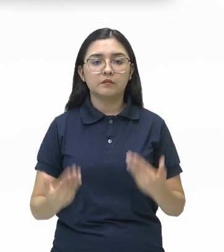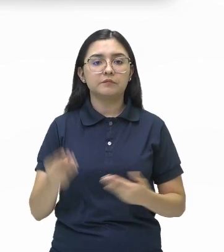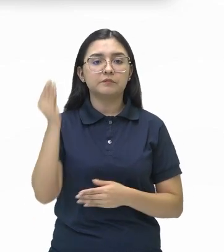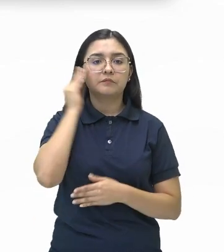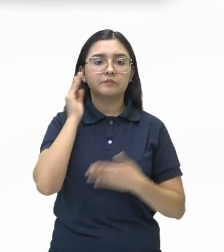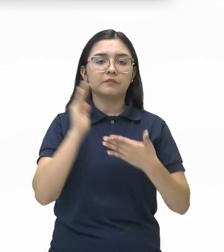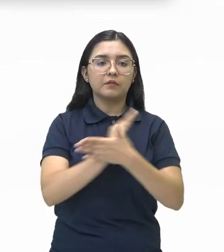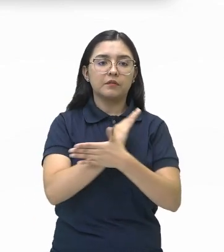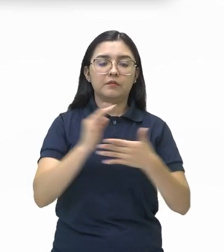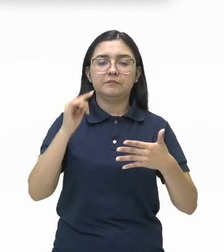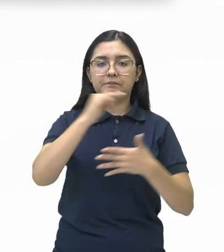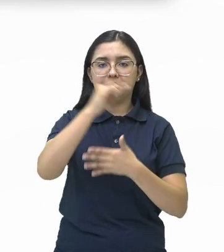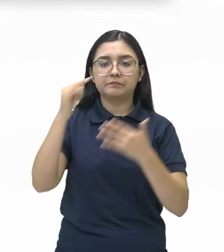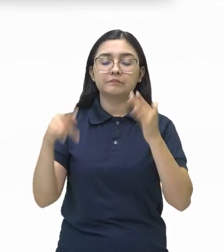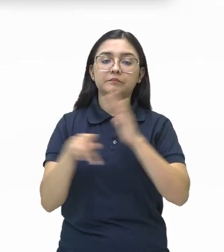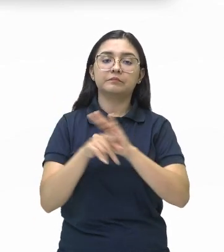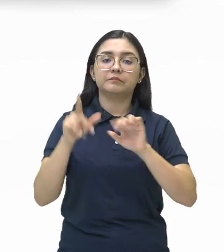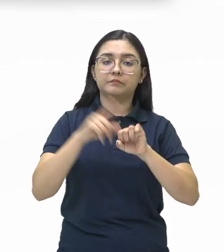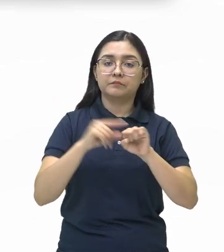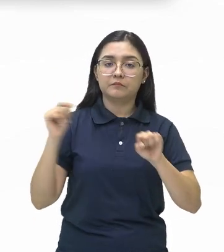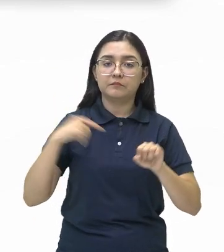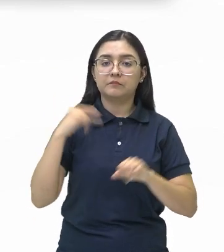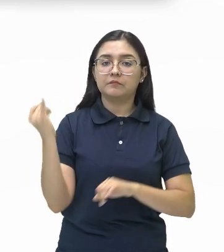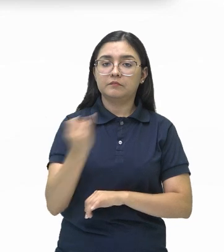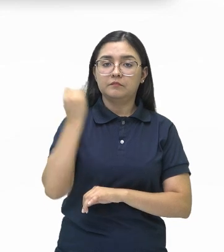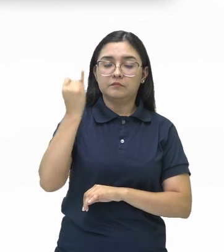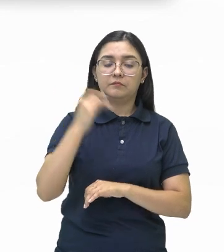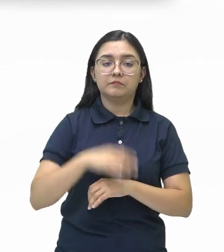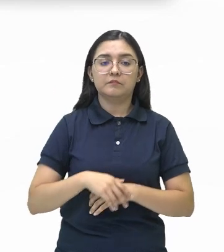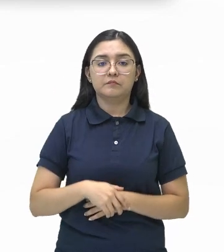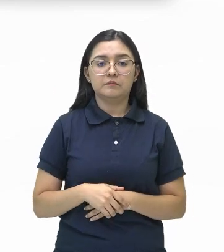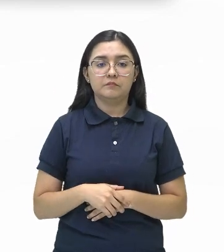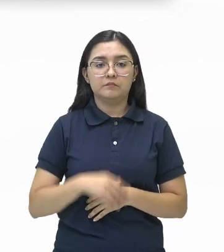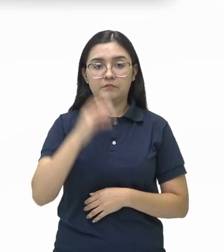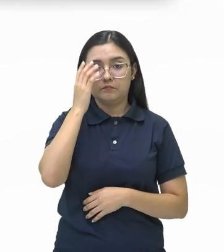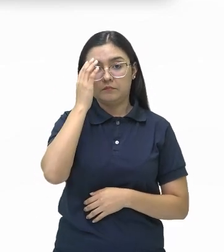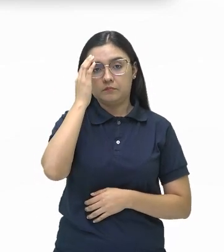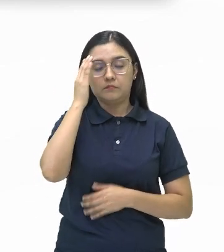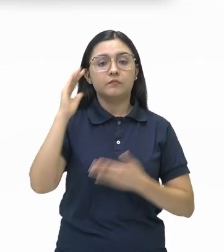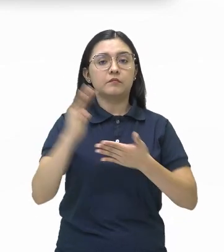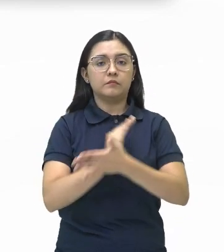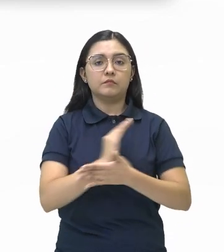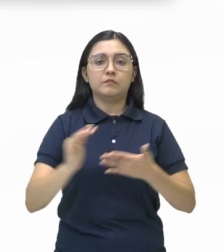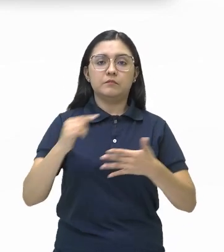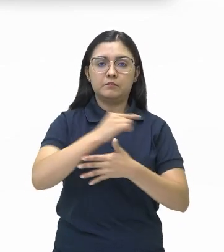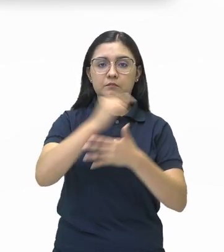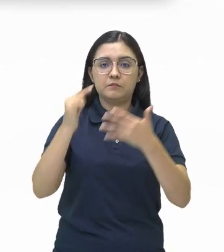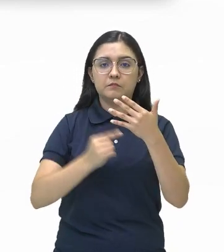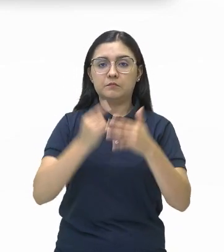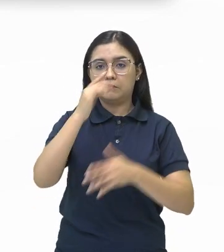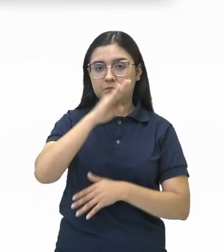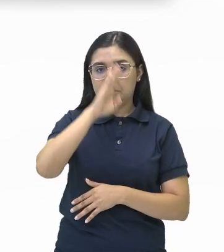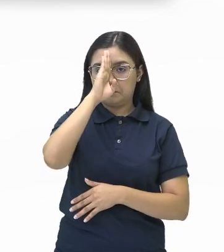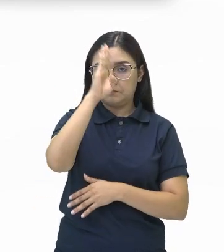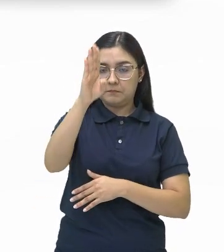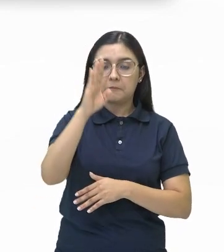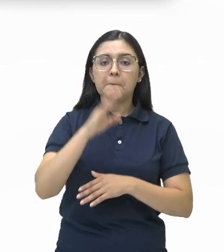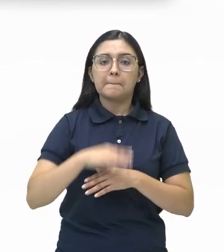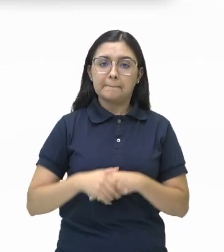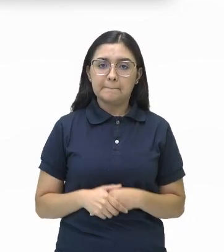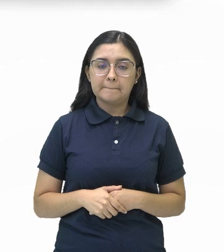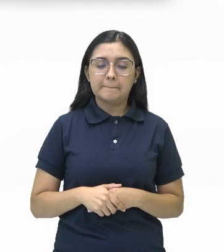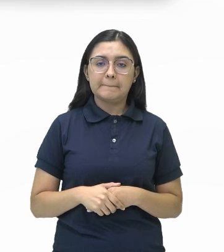ver alguns pontos desse artigo que são fundamentais aí. Vamos lá. Alguns pontos principais que normalmente são